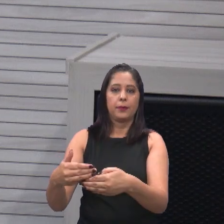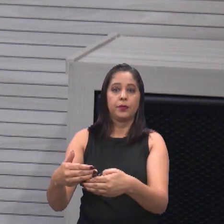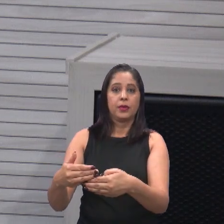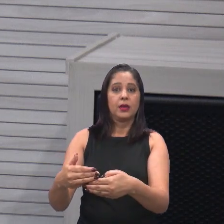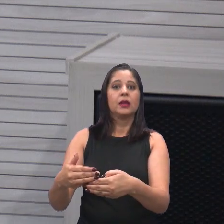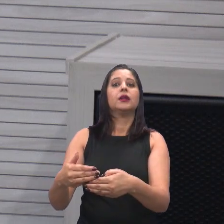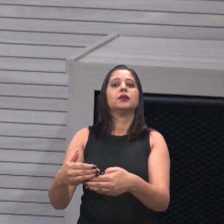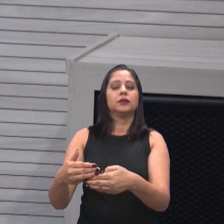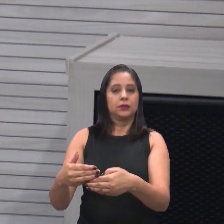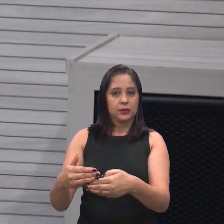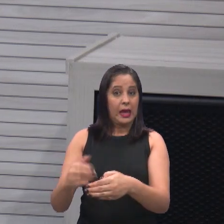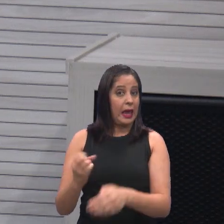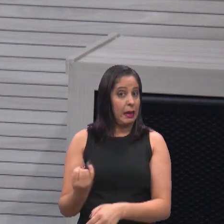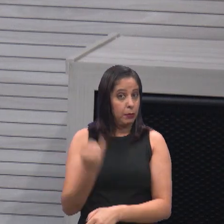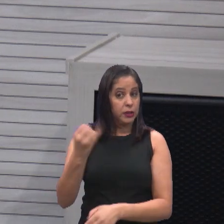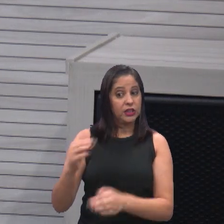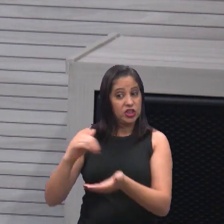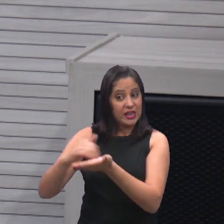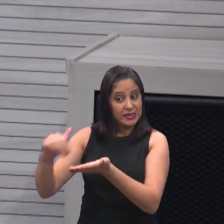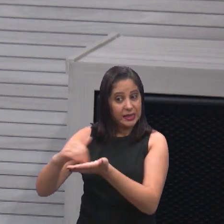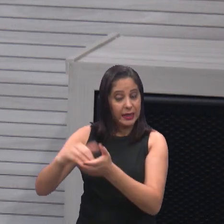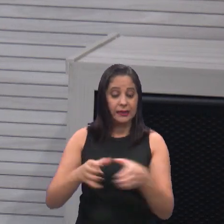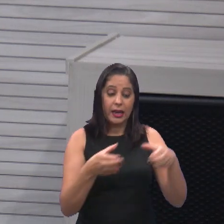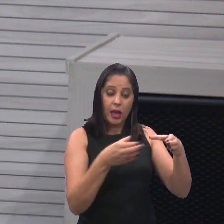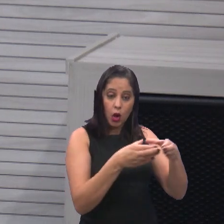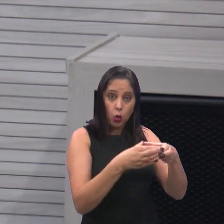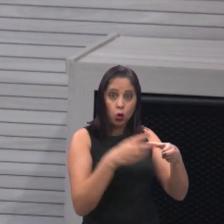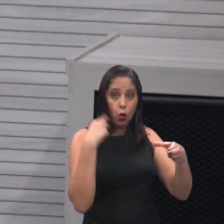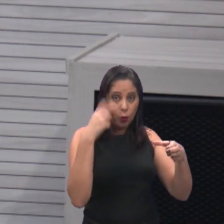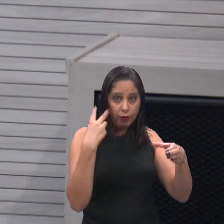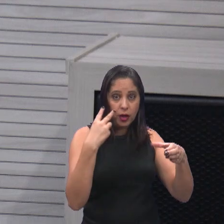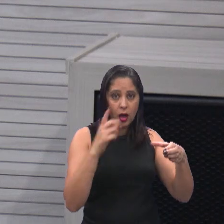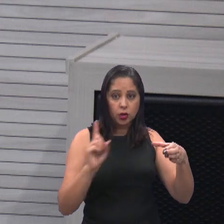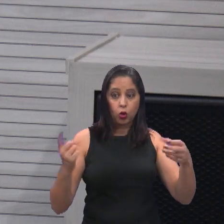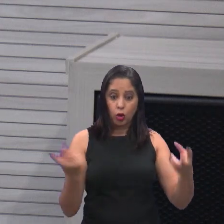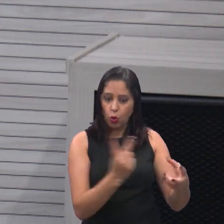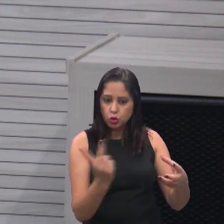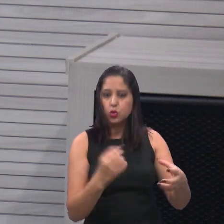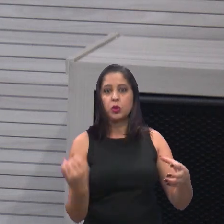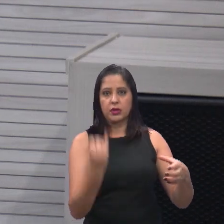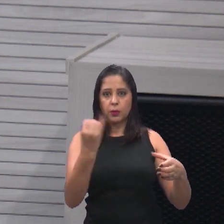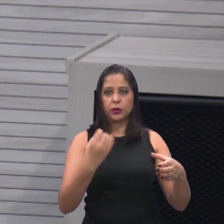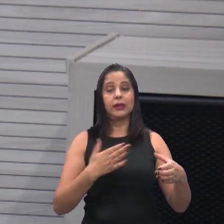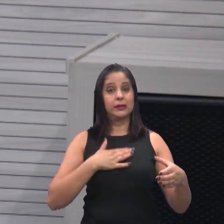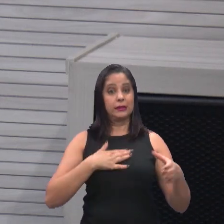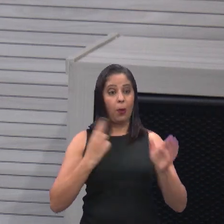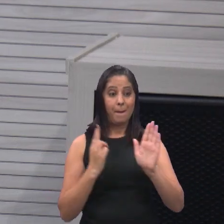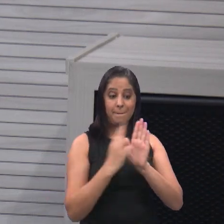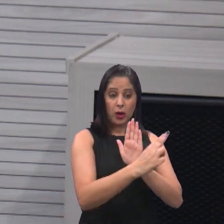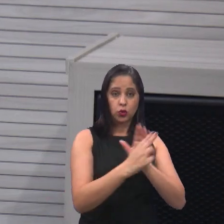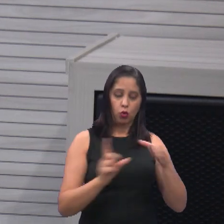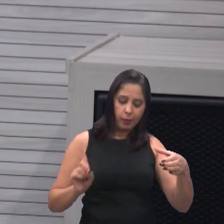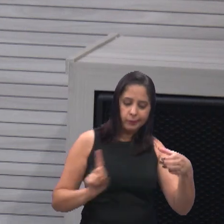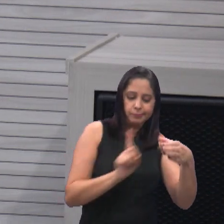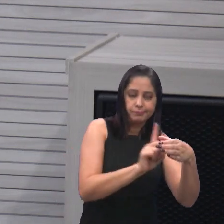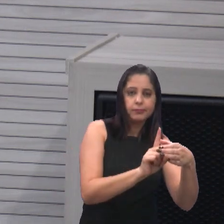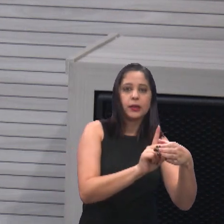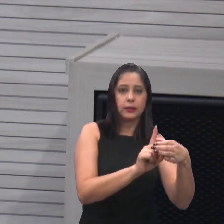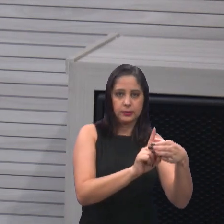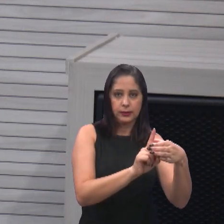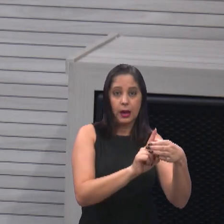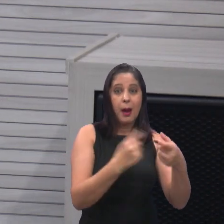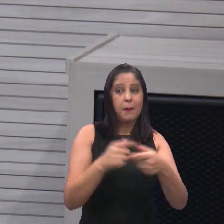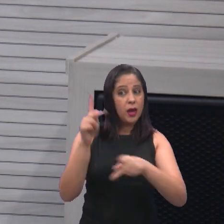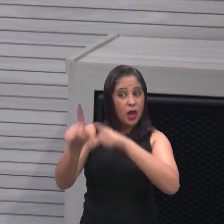importância, tanto a secretaria quanto a frente parlamentar. Então, coloco aqui o meu nome à disposição, e a população que requer a